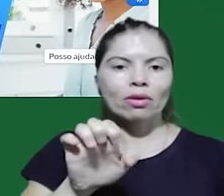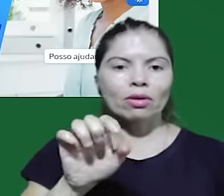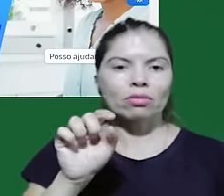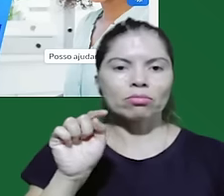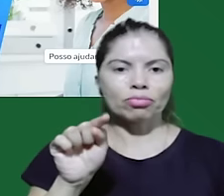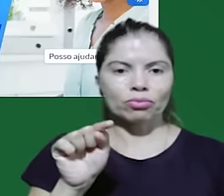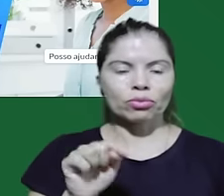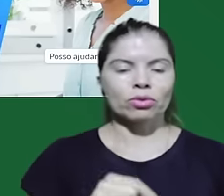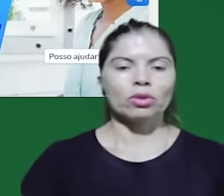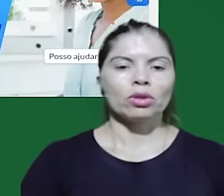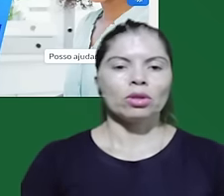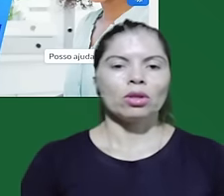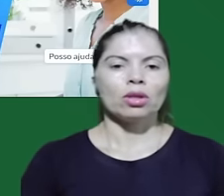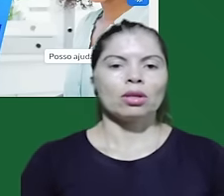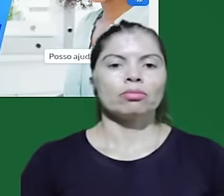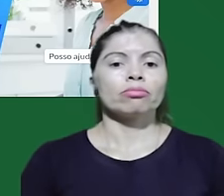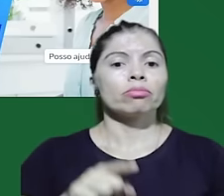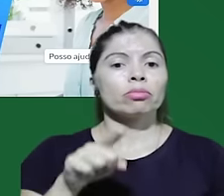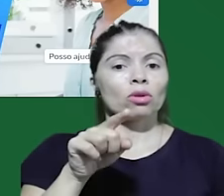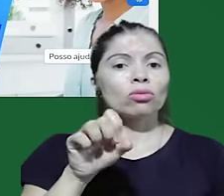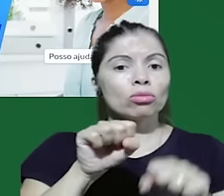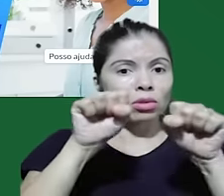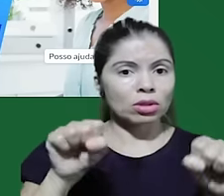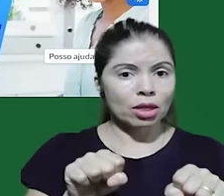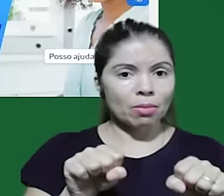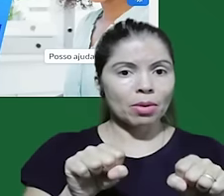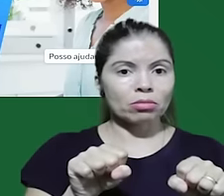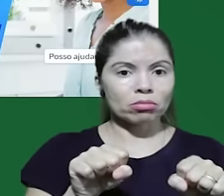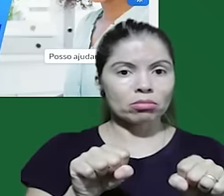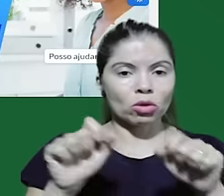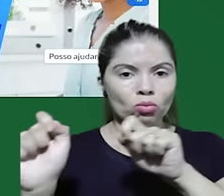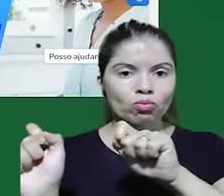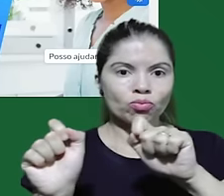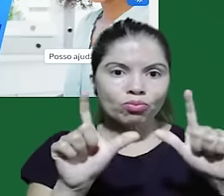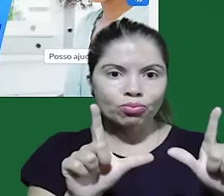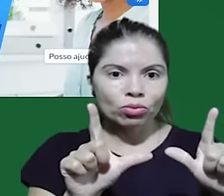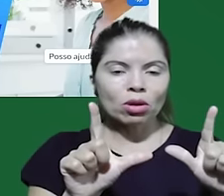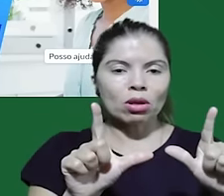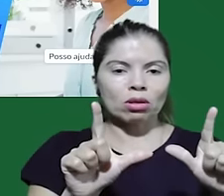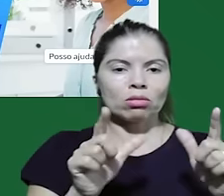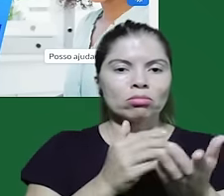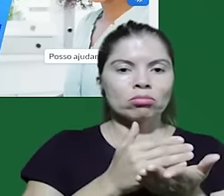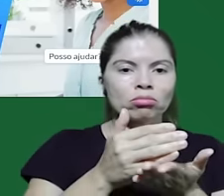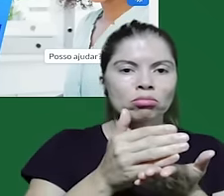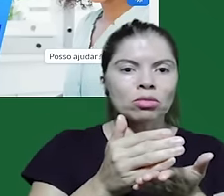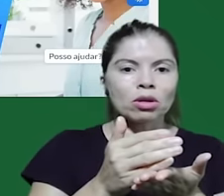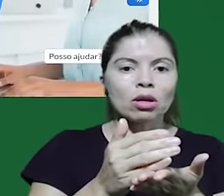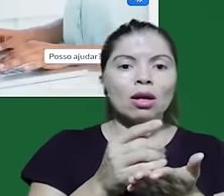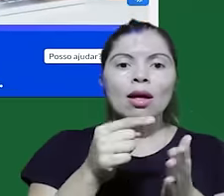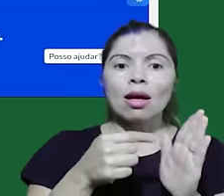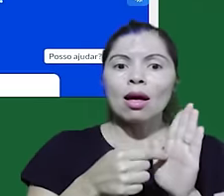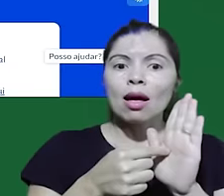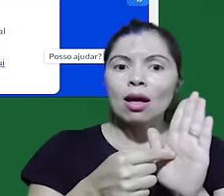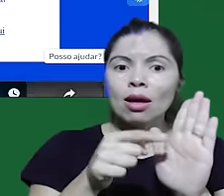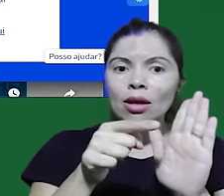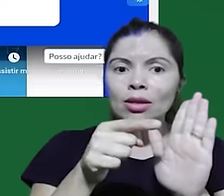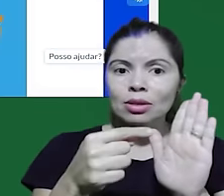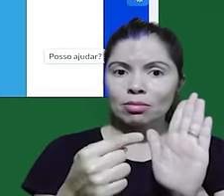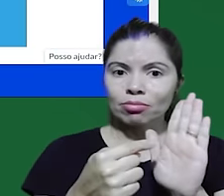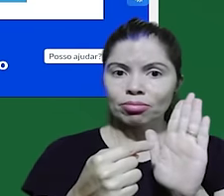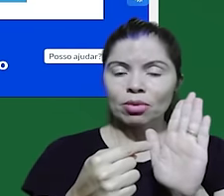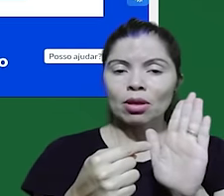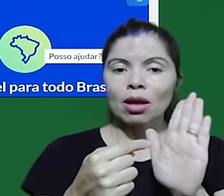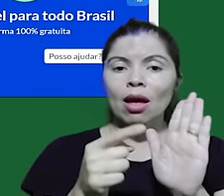enter o sistema ele faz um redirecionamento e acessa a página inicial a gente indica que essa página seja